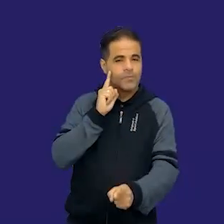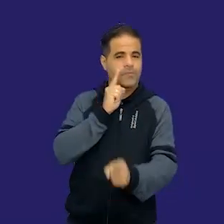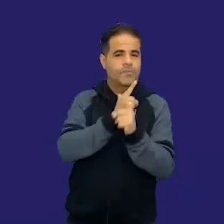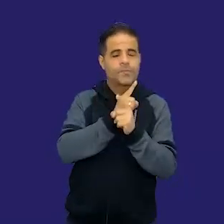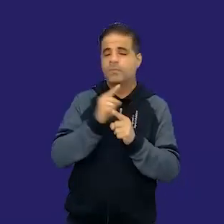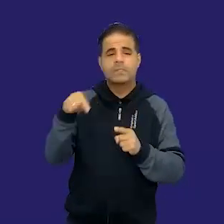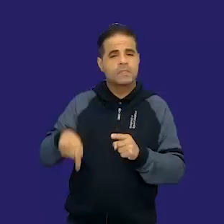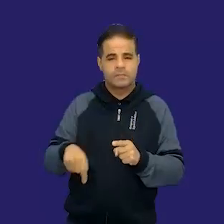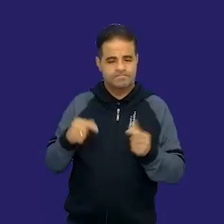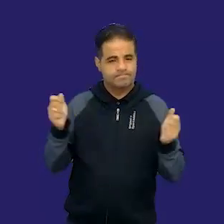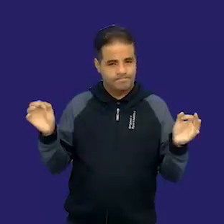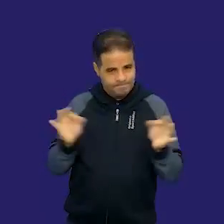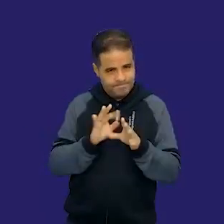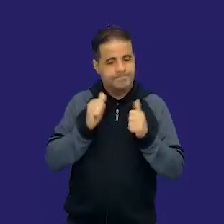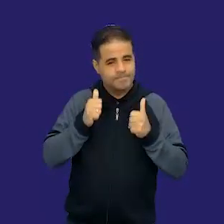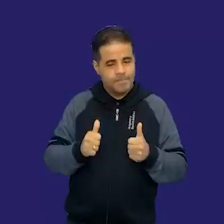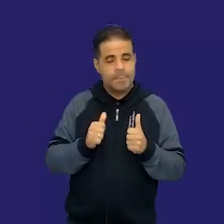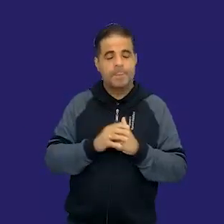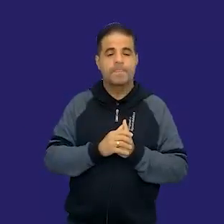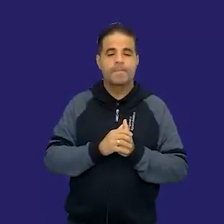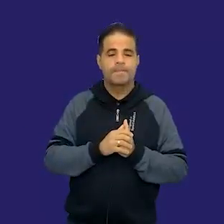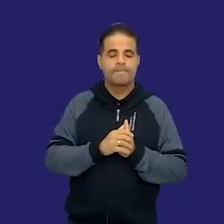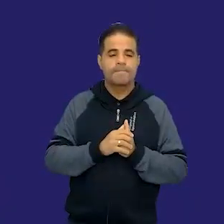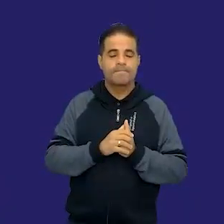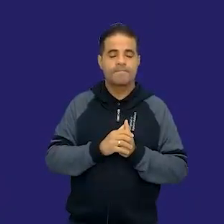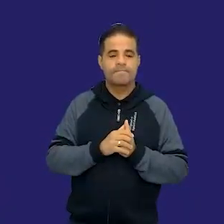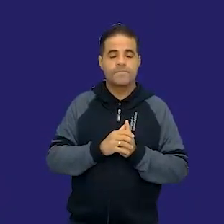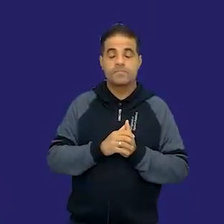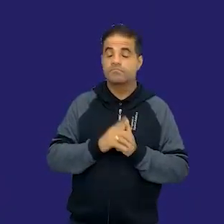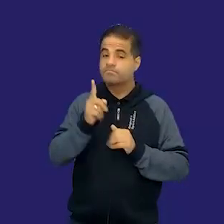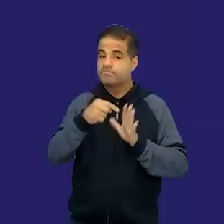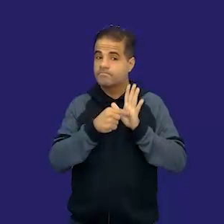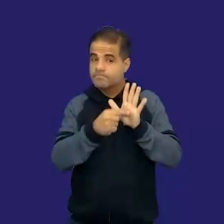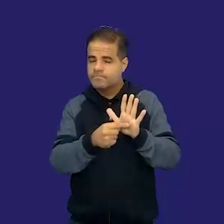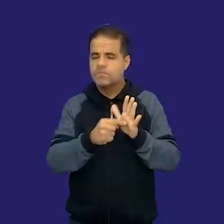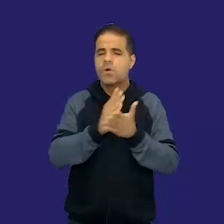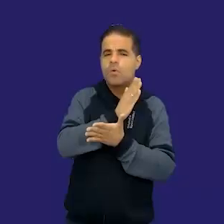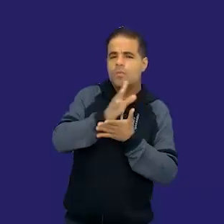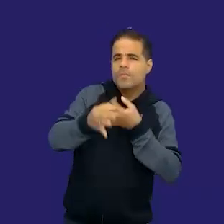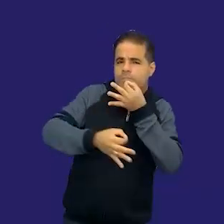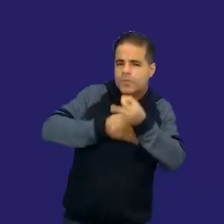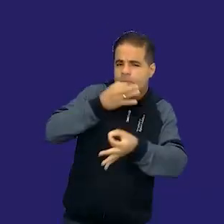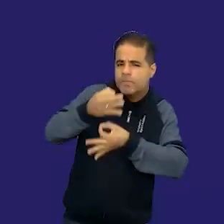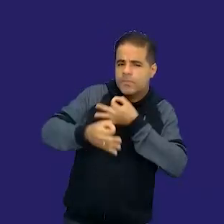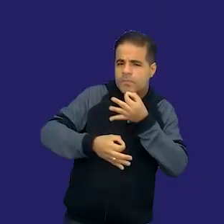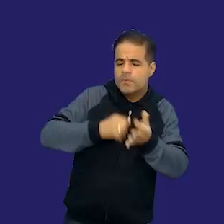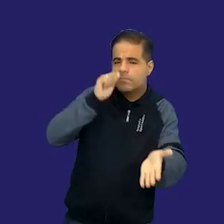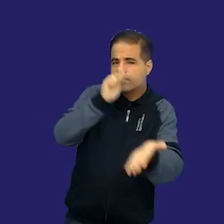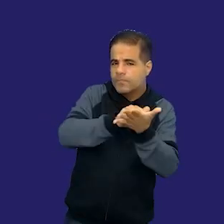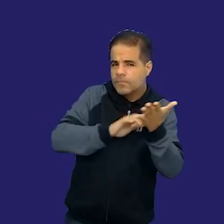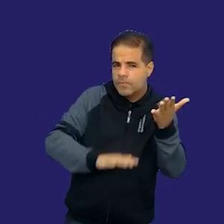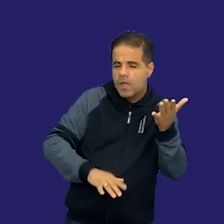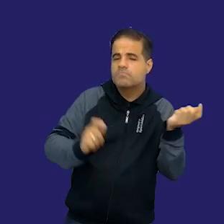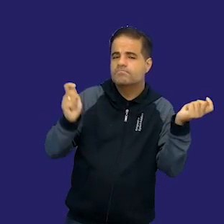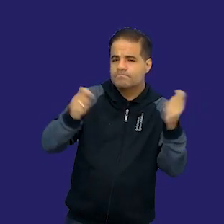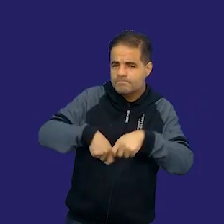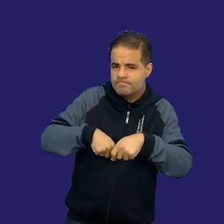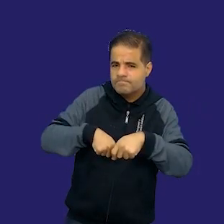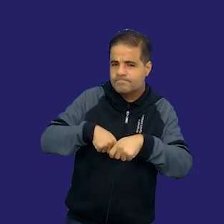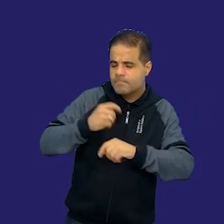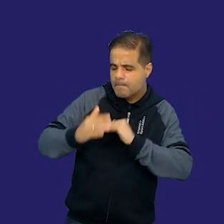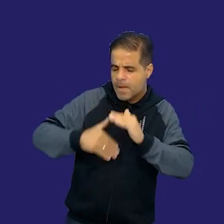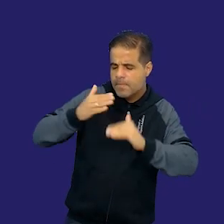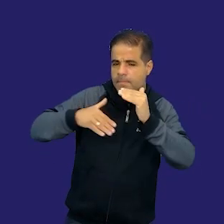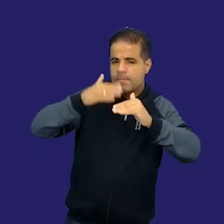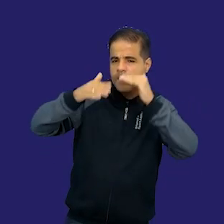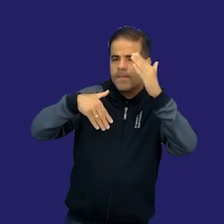encontro, tá? E vamos apontar para vocês algumas sugestões de atividades que possam ser